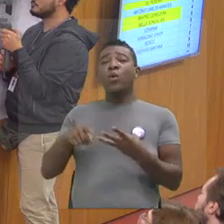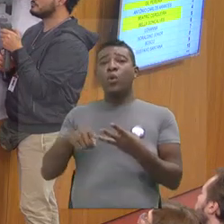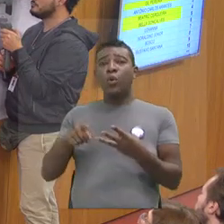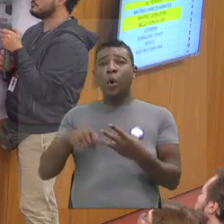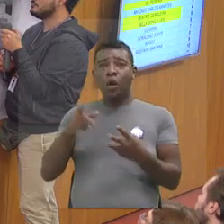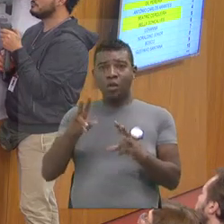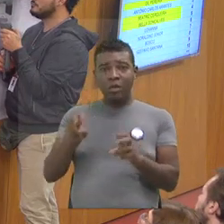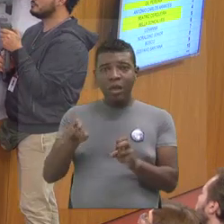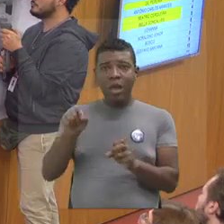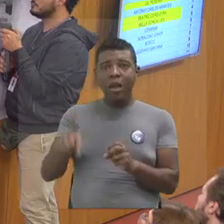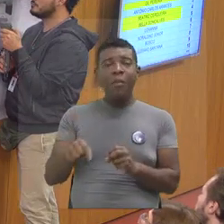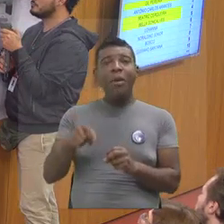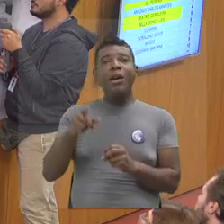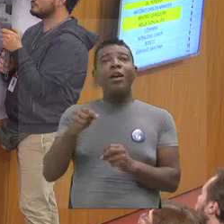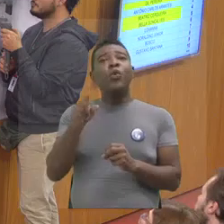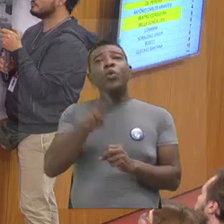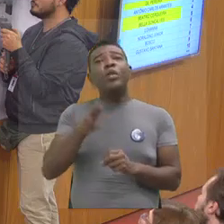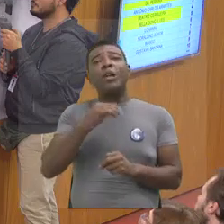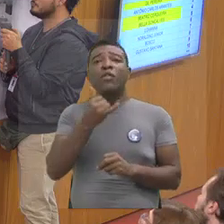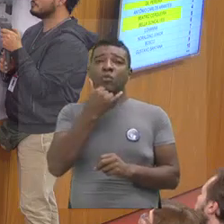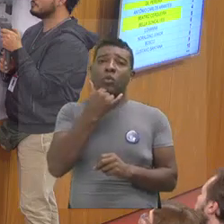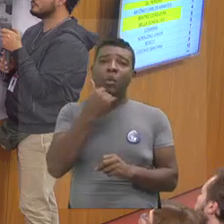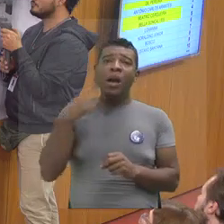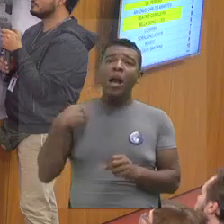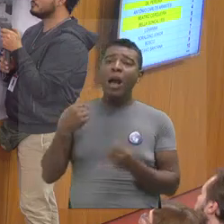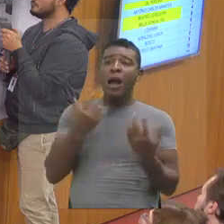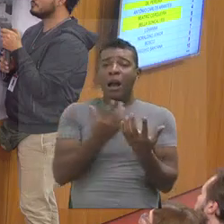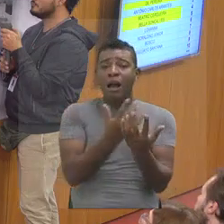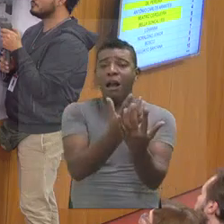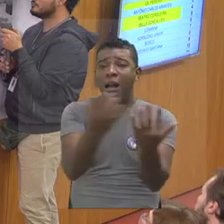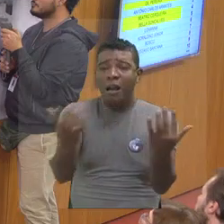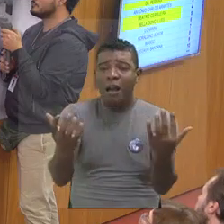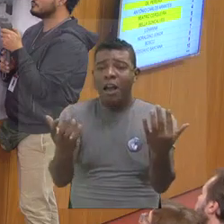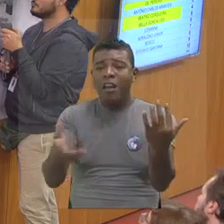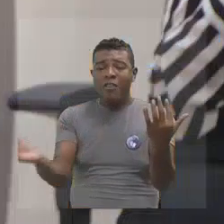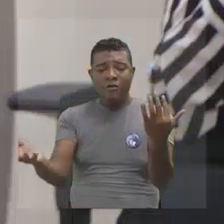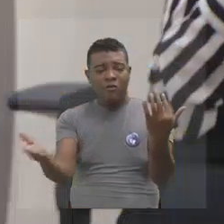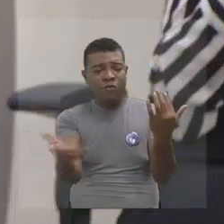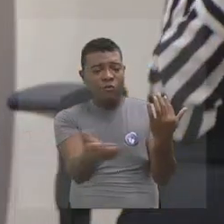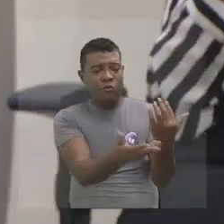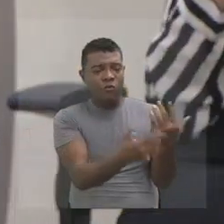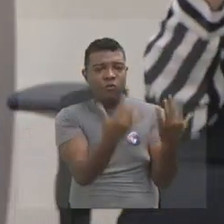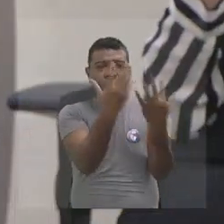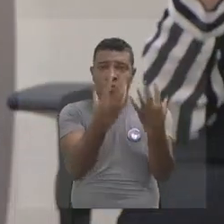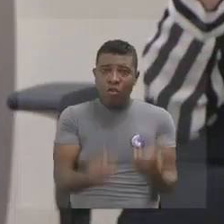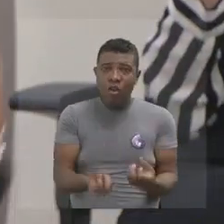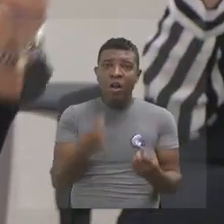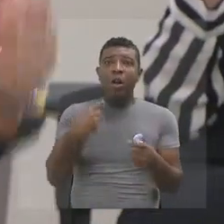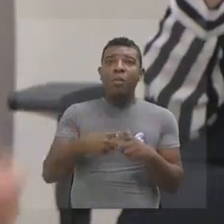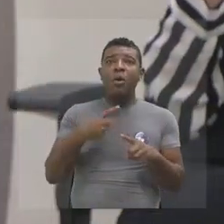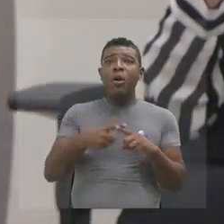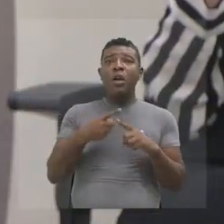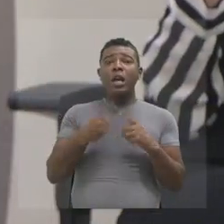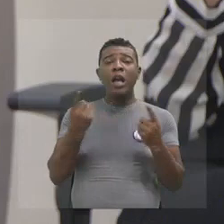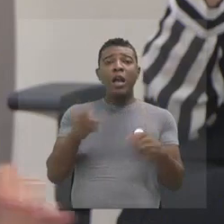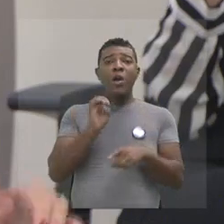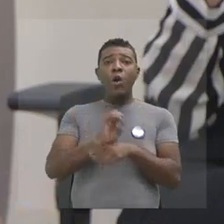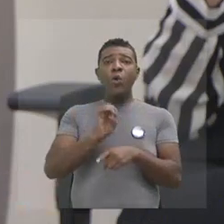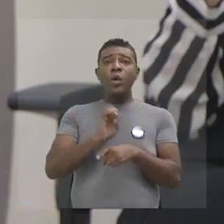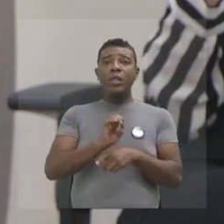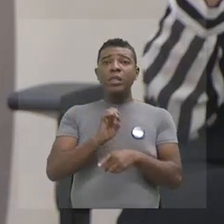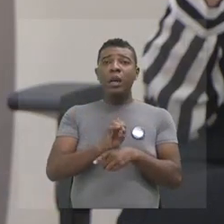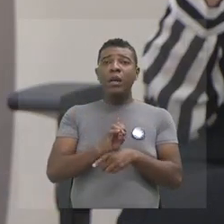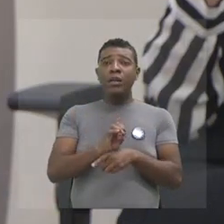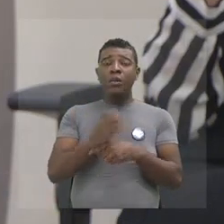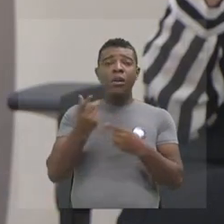muito como desculpa eu desmato porque o estado demora a me dar a licença para intervenção legal hoje